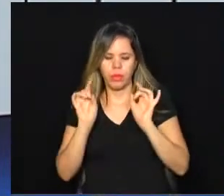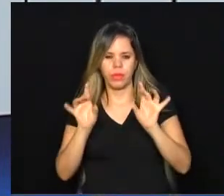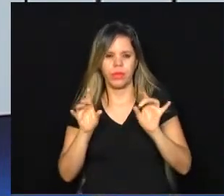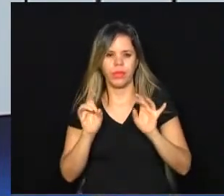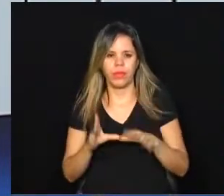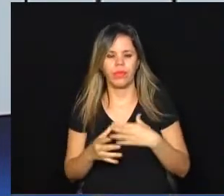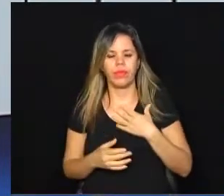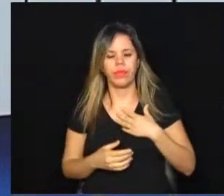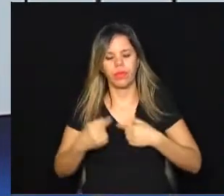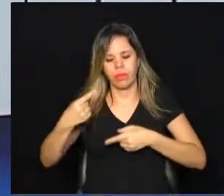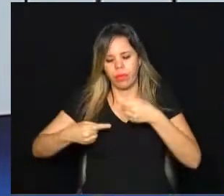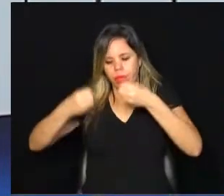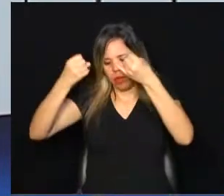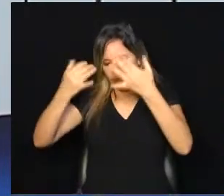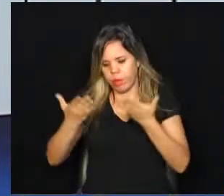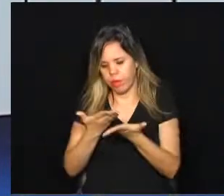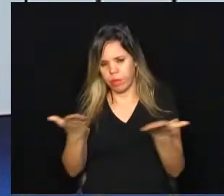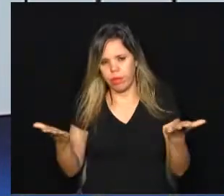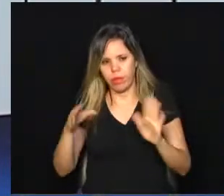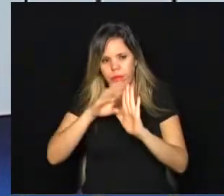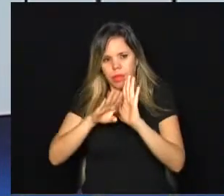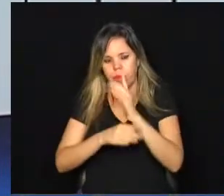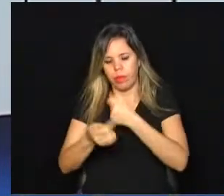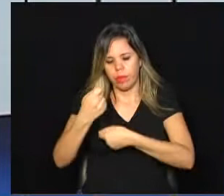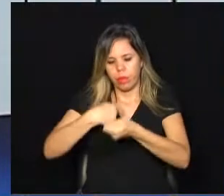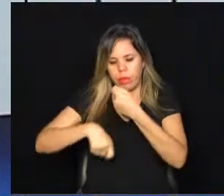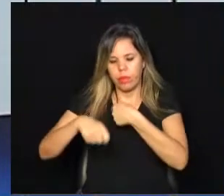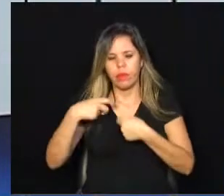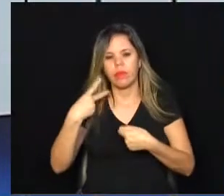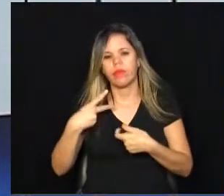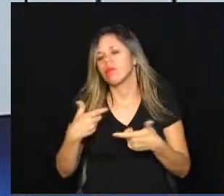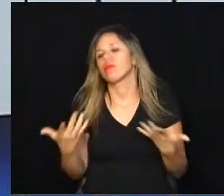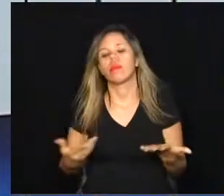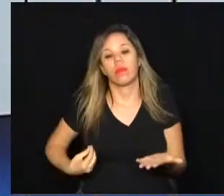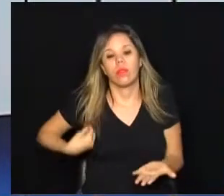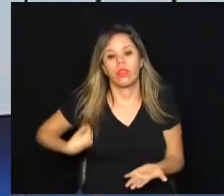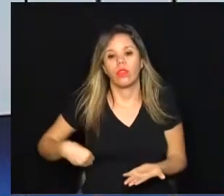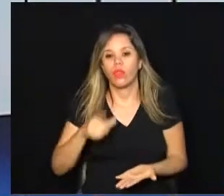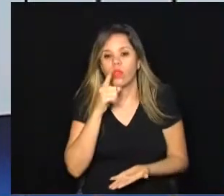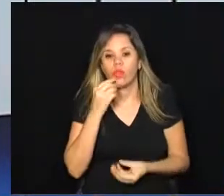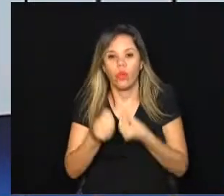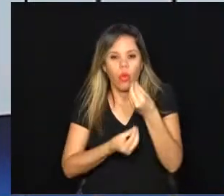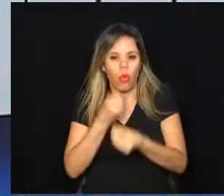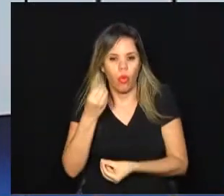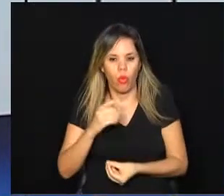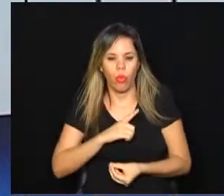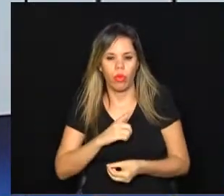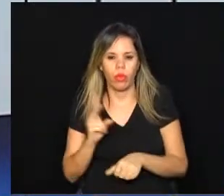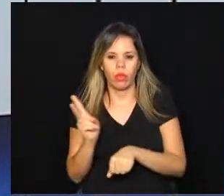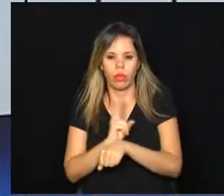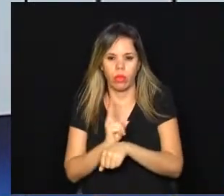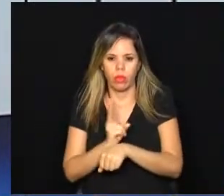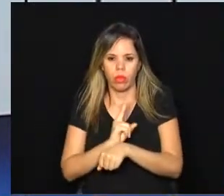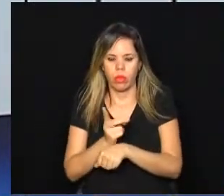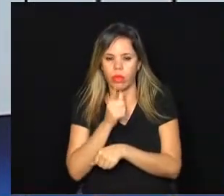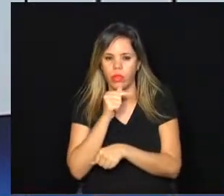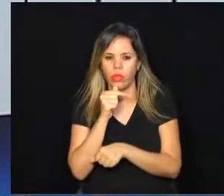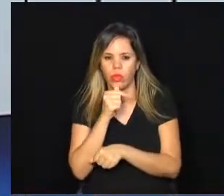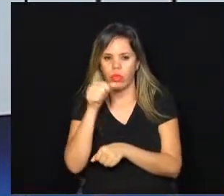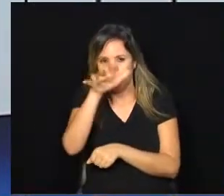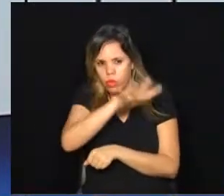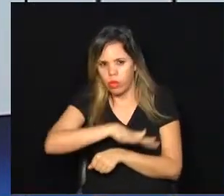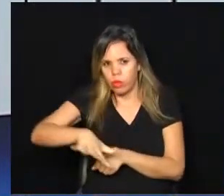vamos debater aqui no Questão de Ordem ao vivo. Água, como garantir a segurança hídrica da